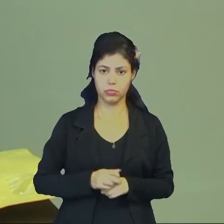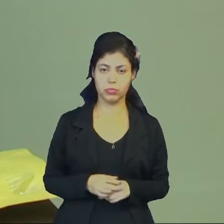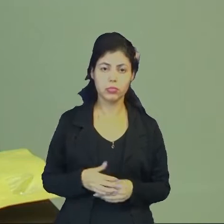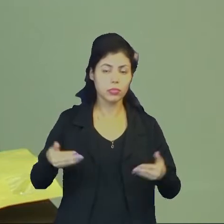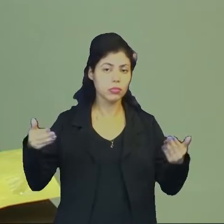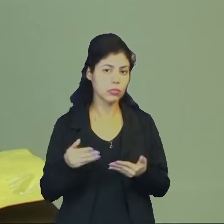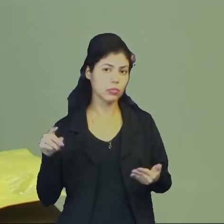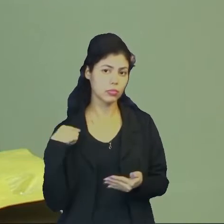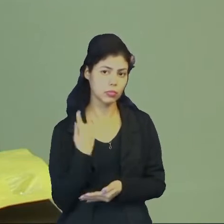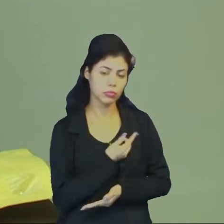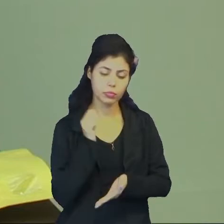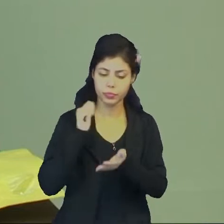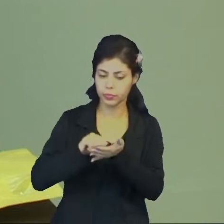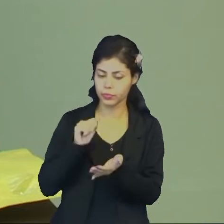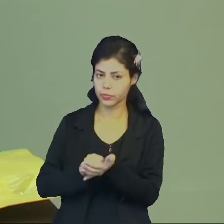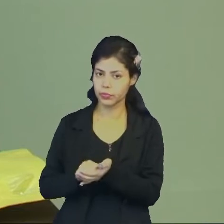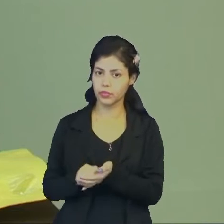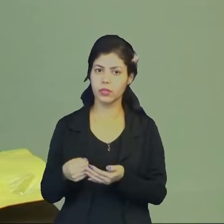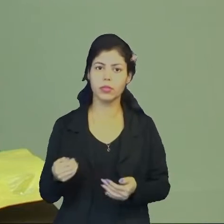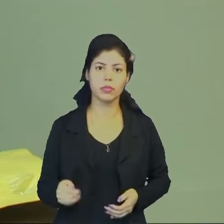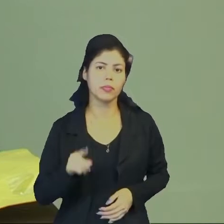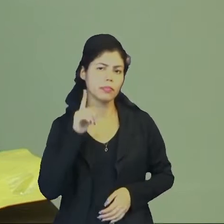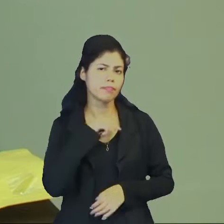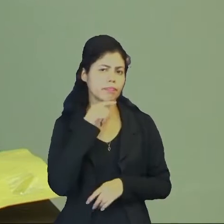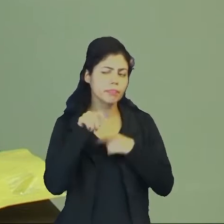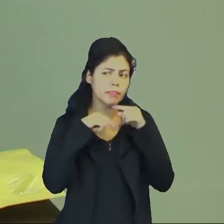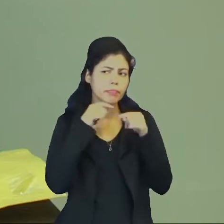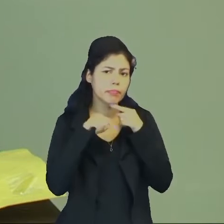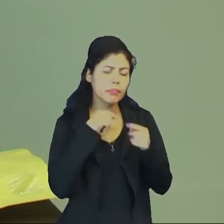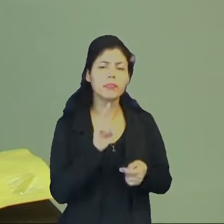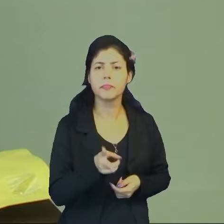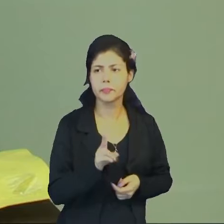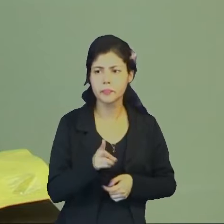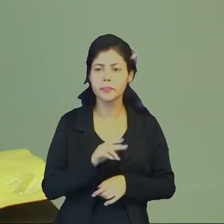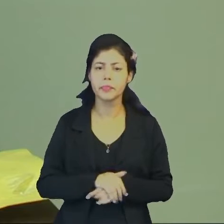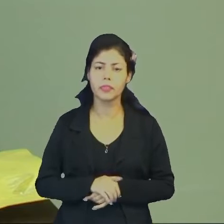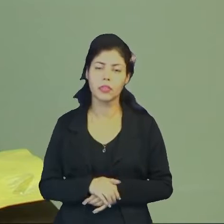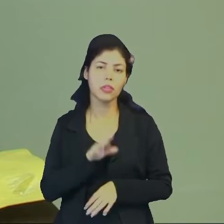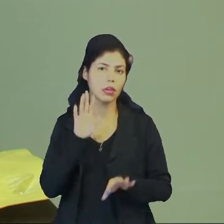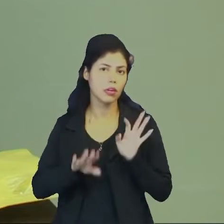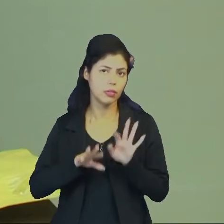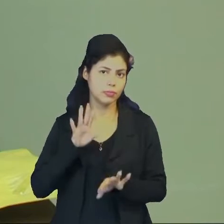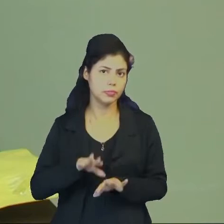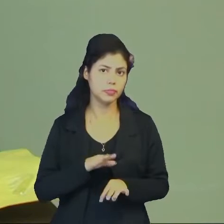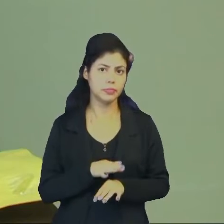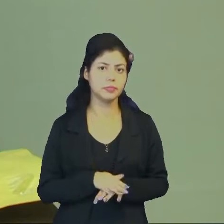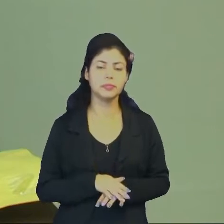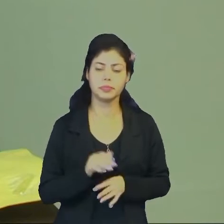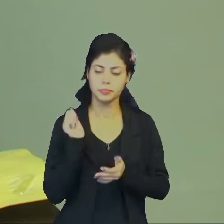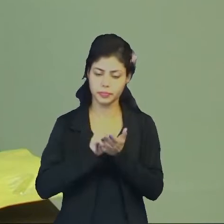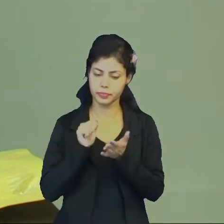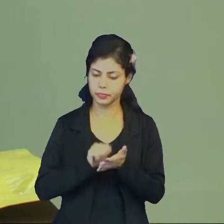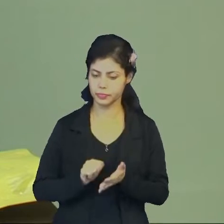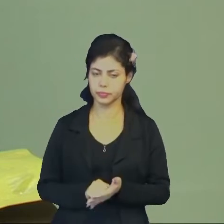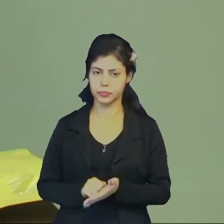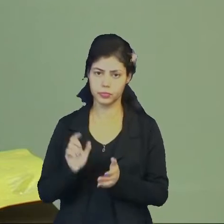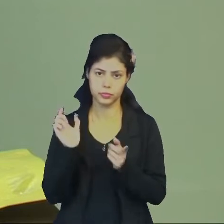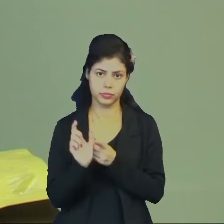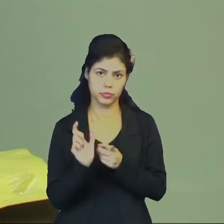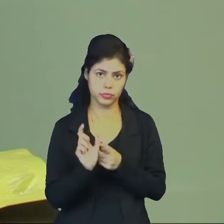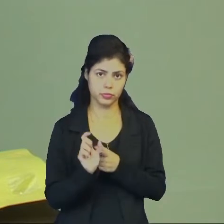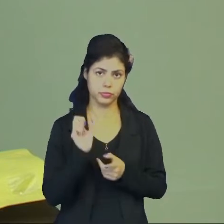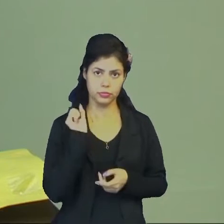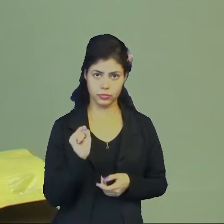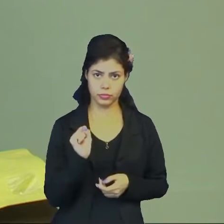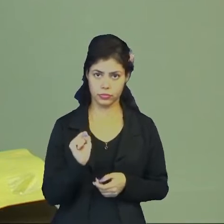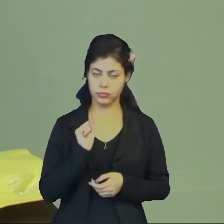E agora, na hora de escrever, será que não rola aquela dúvida, não é mesmo? Às vezes nos confundimos na hora de escrever palavras com